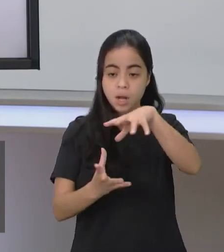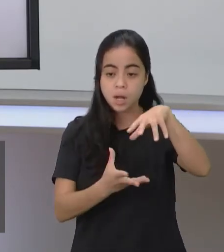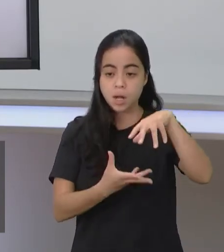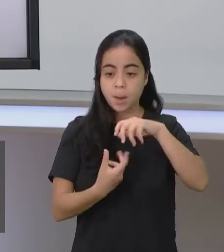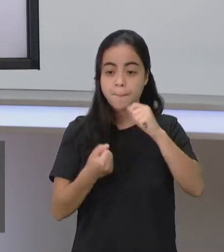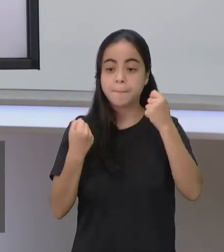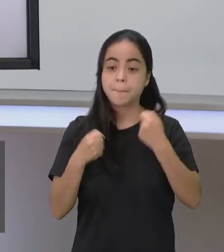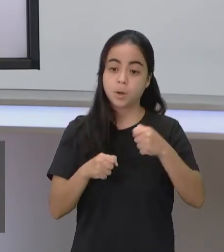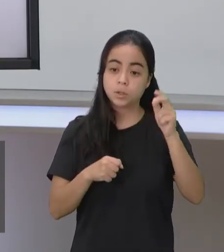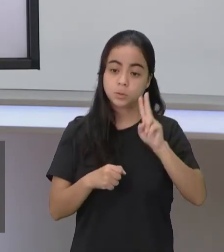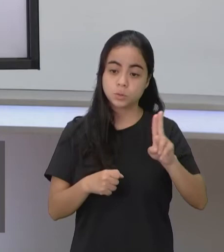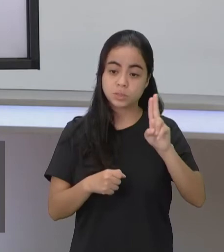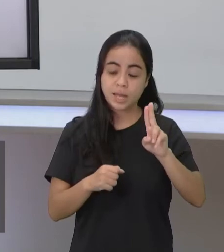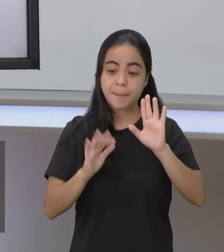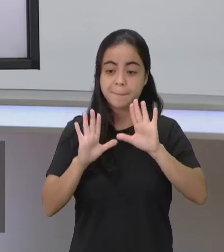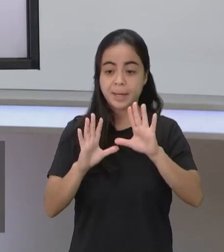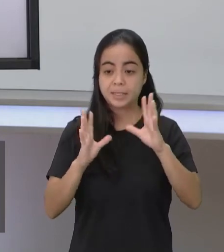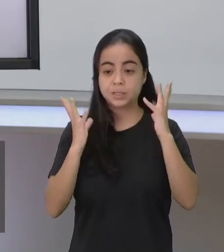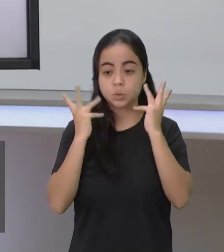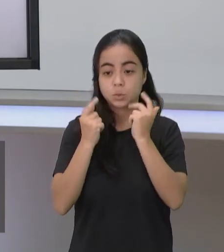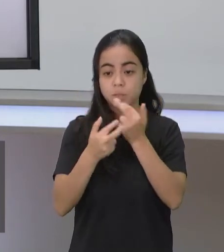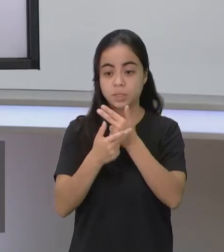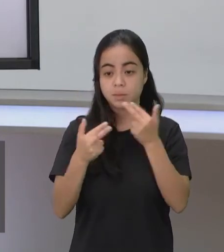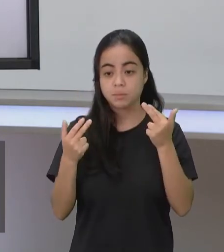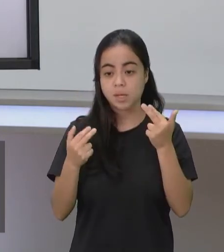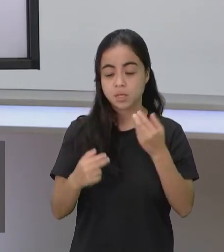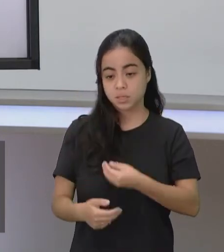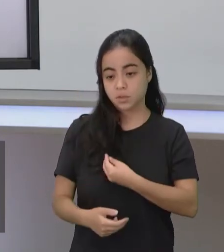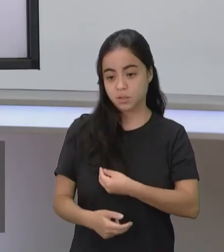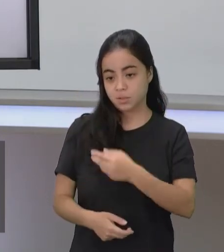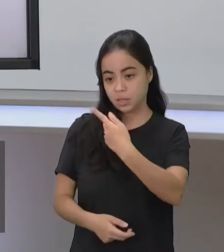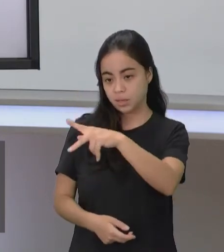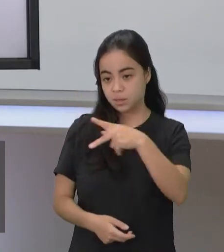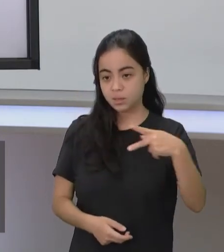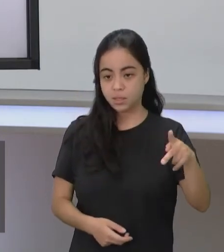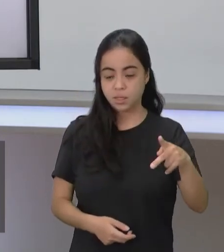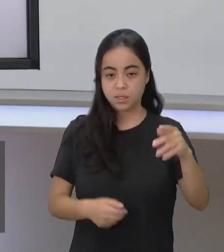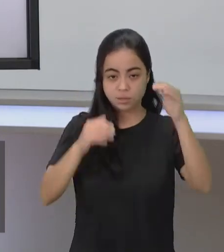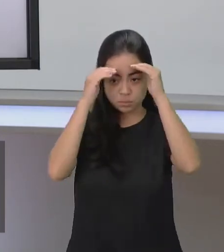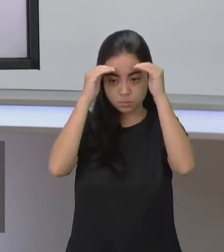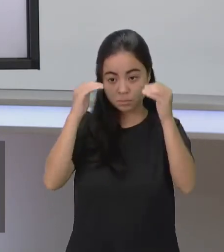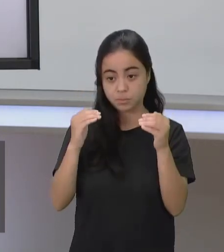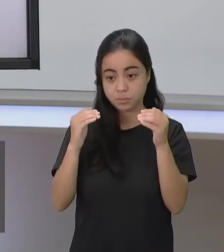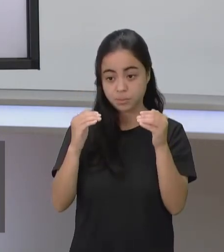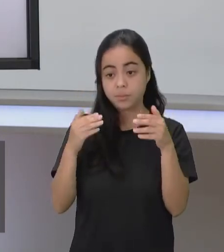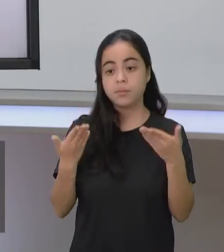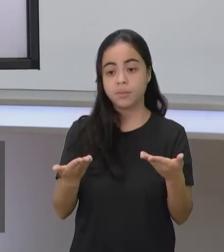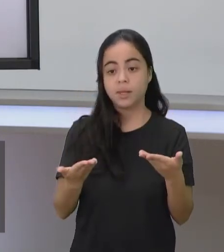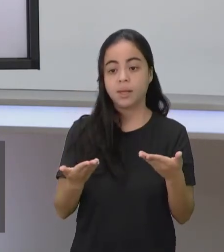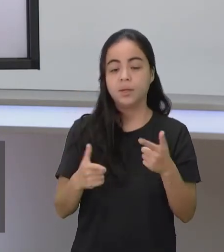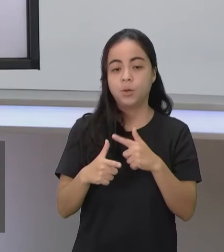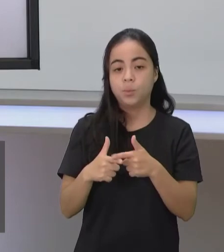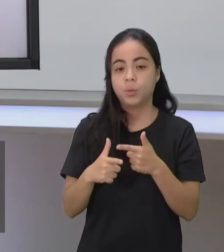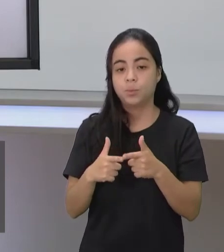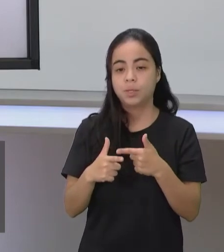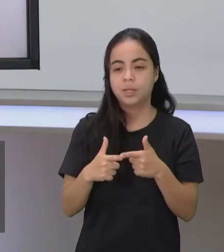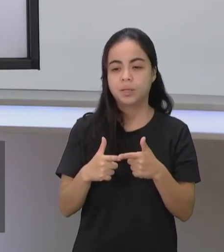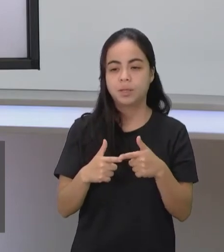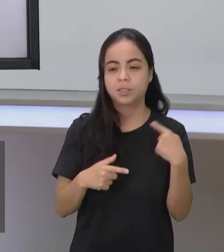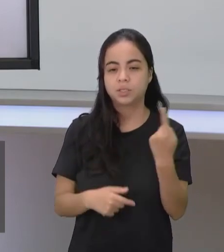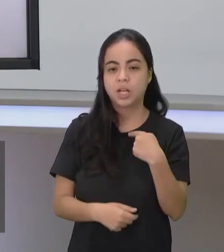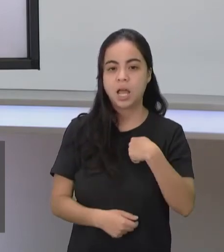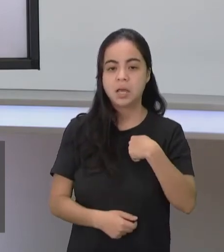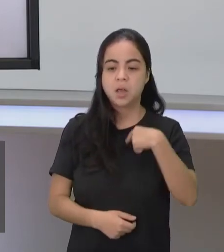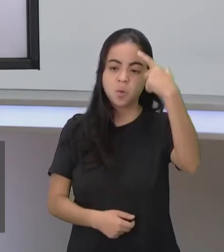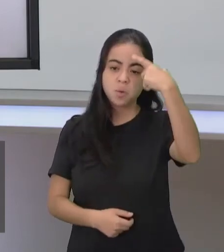ela também, né? Os animais, eles têm a vida deles, enfim. E quando a gente, talvez eu acho que o problema é quando a gente acha que,